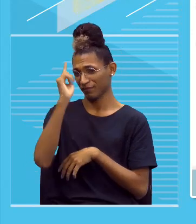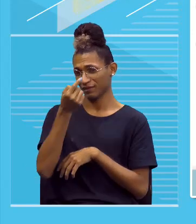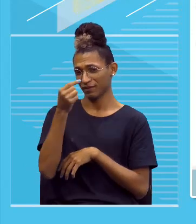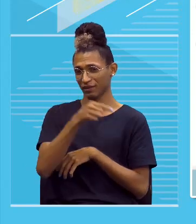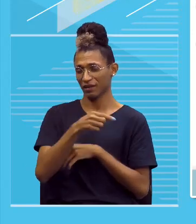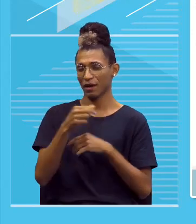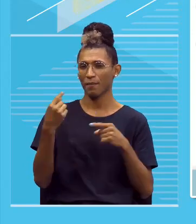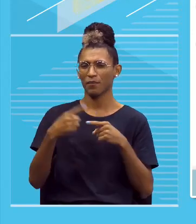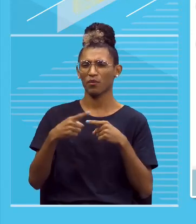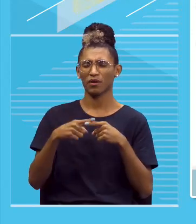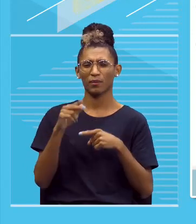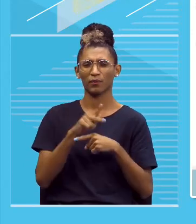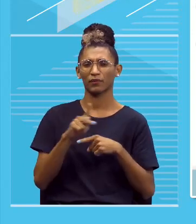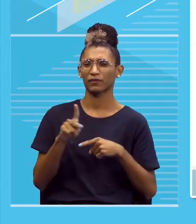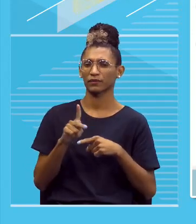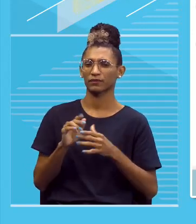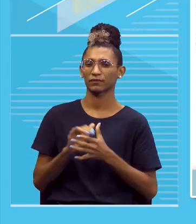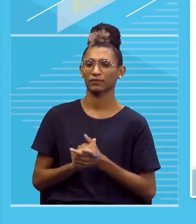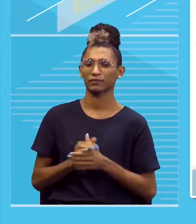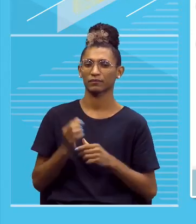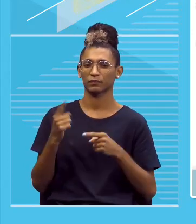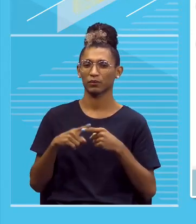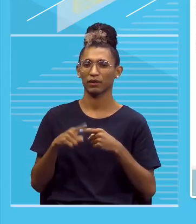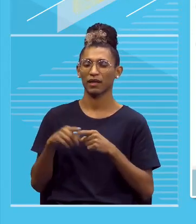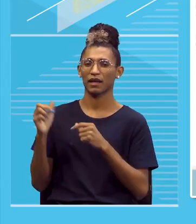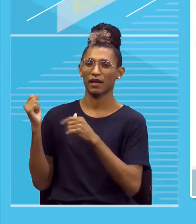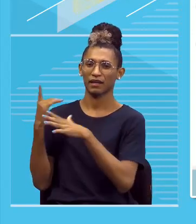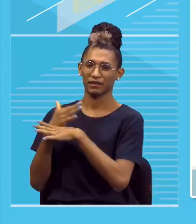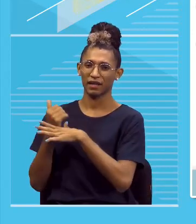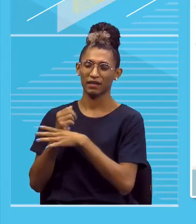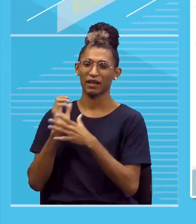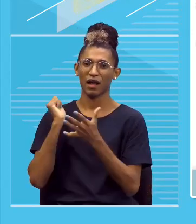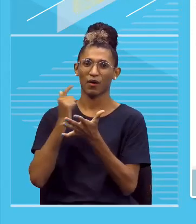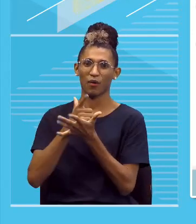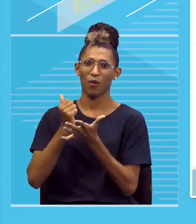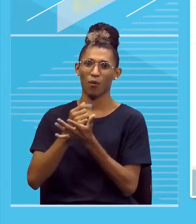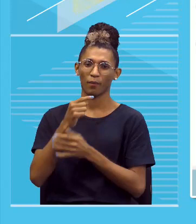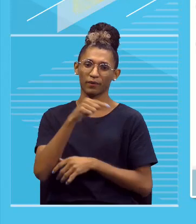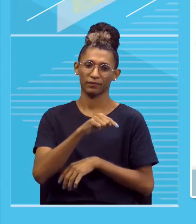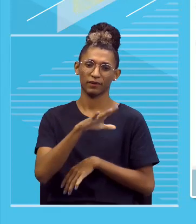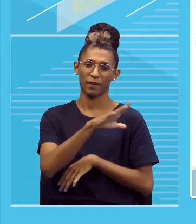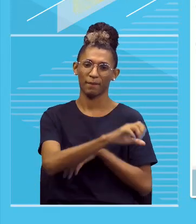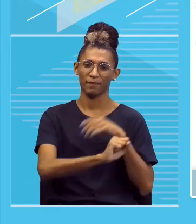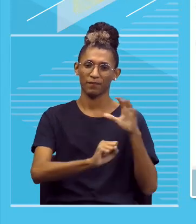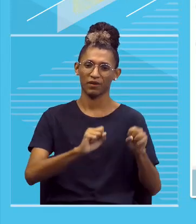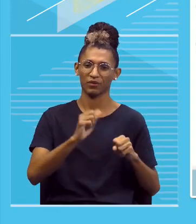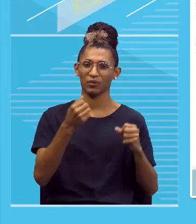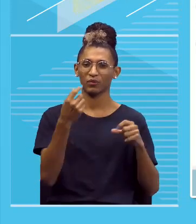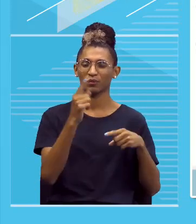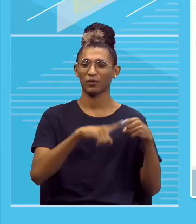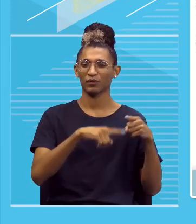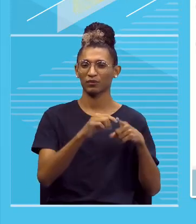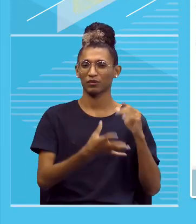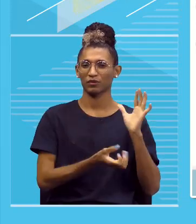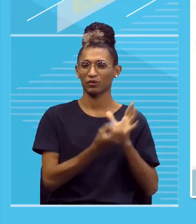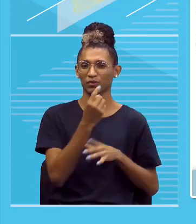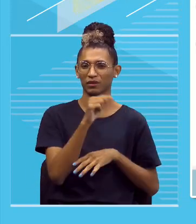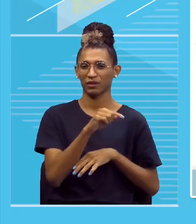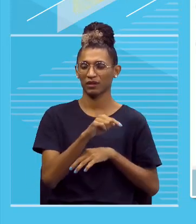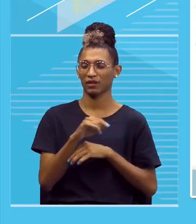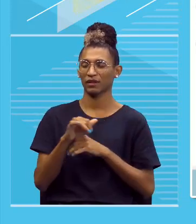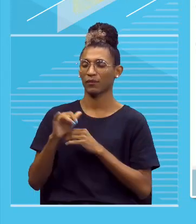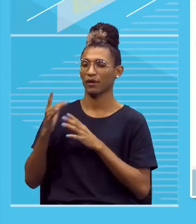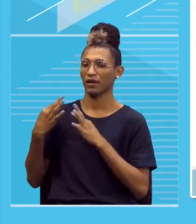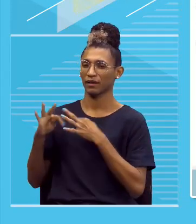porque ela consome os produtos de lá ela manda as tecnologias